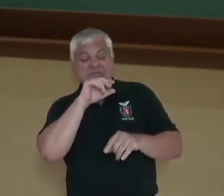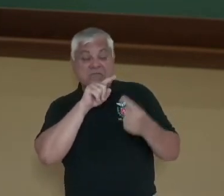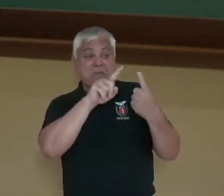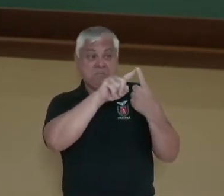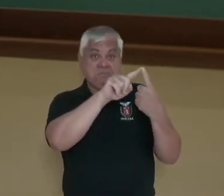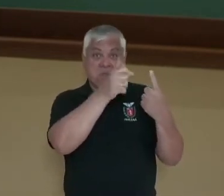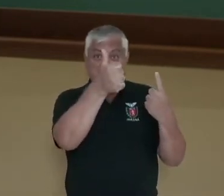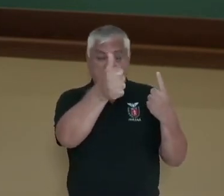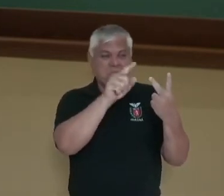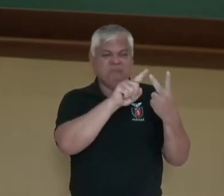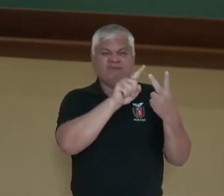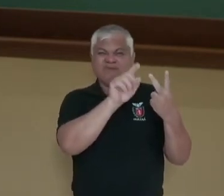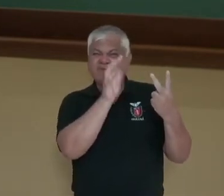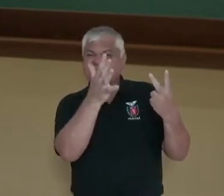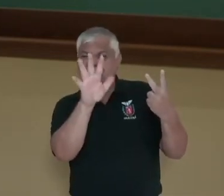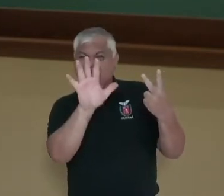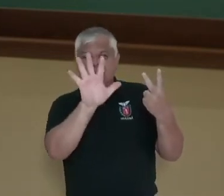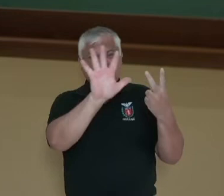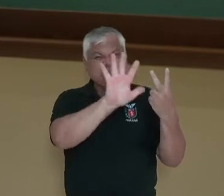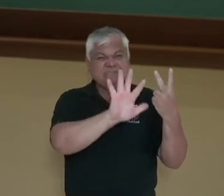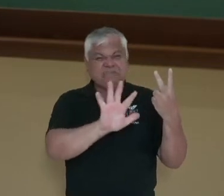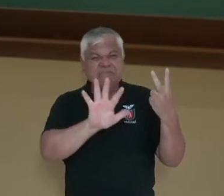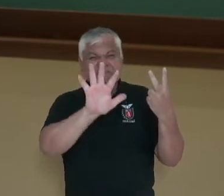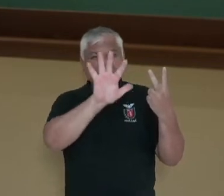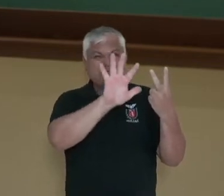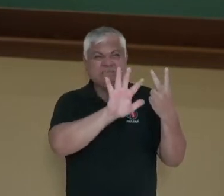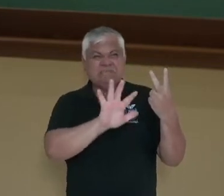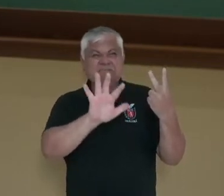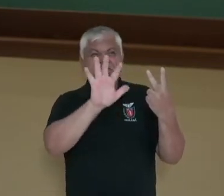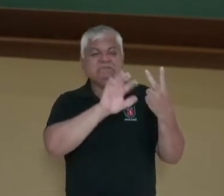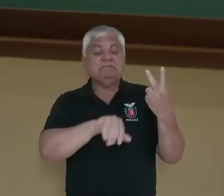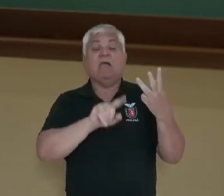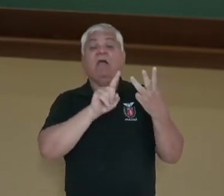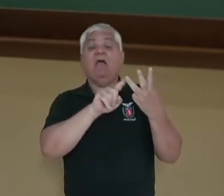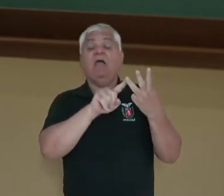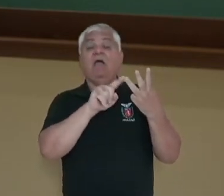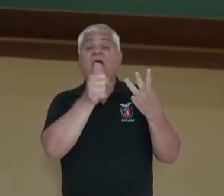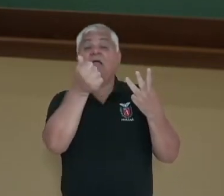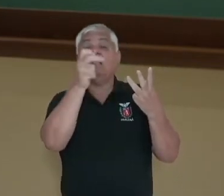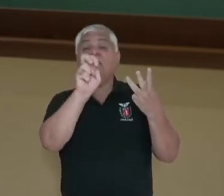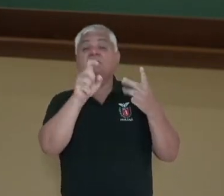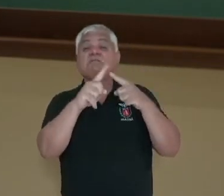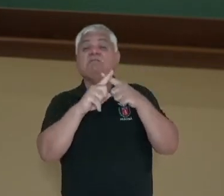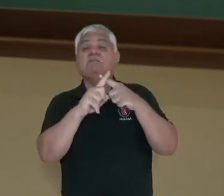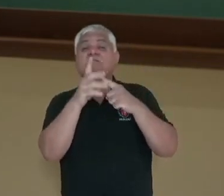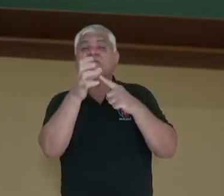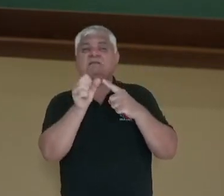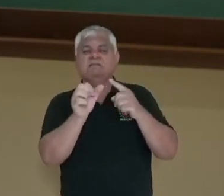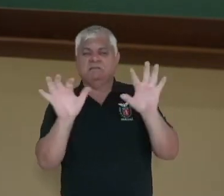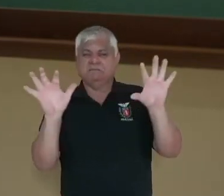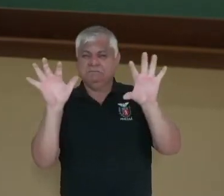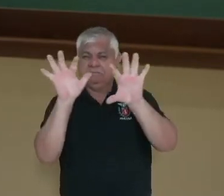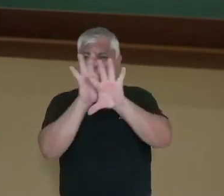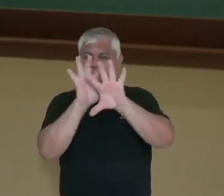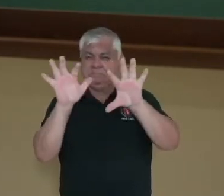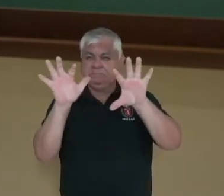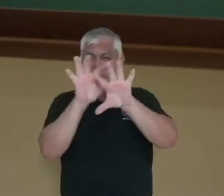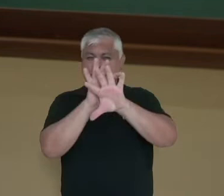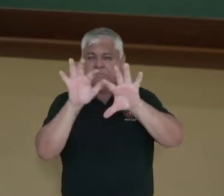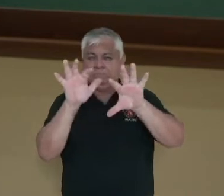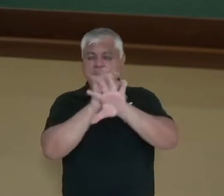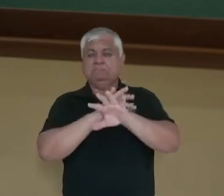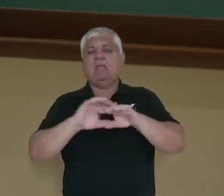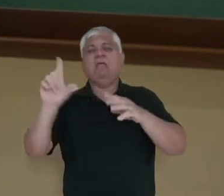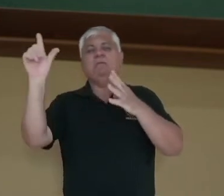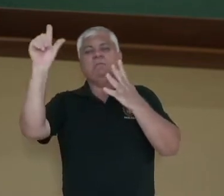mais os pixels, ou seja, os quadradinhos, pessoal, agora eu tenho 15 vezes 16. Já não dá para ver quase nada. Se eu